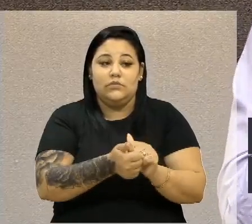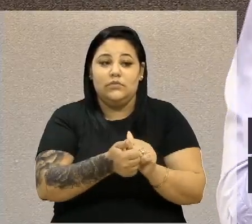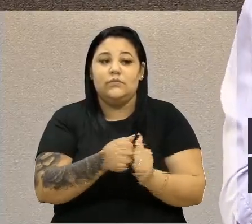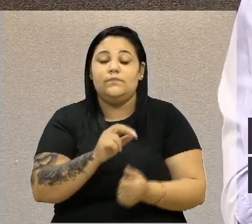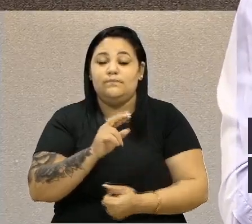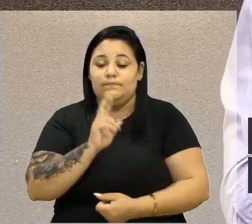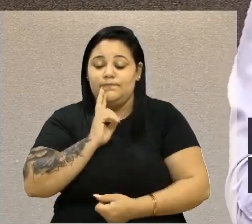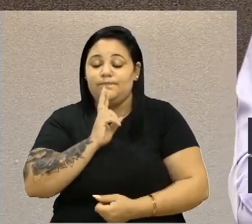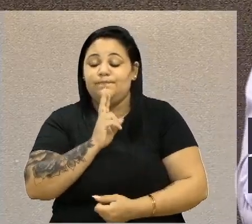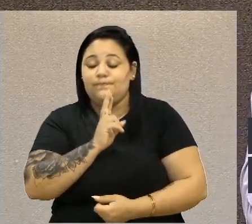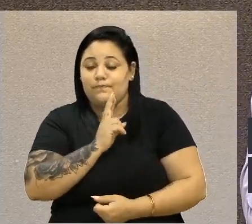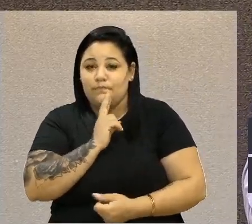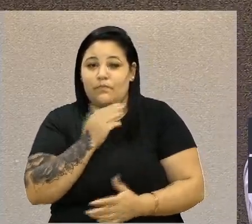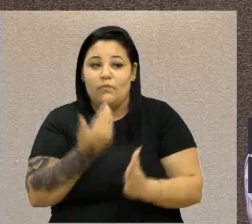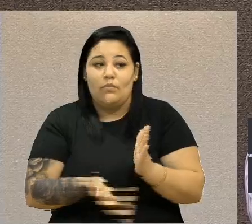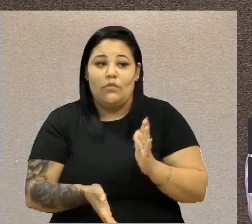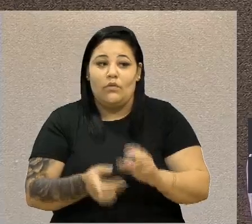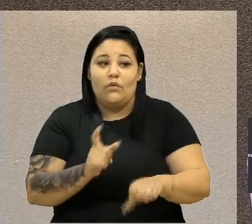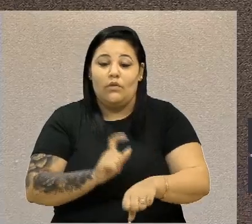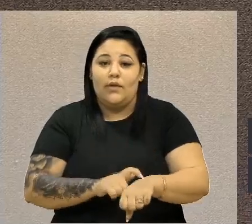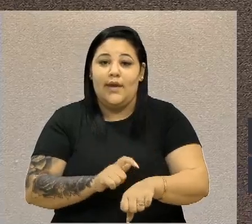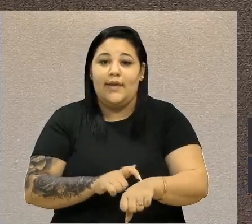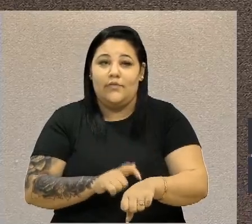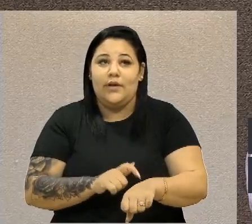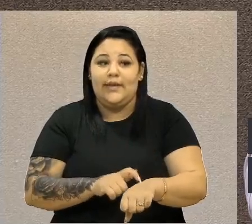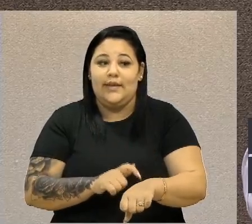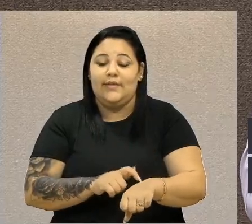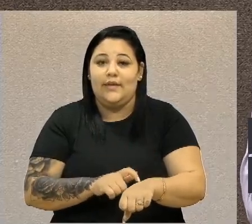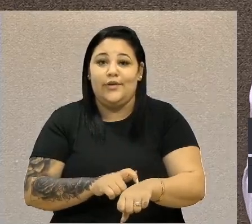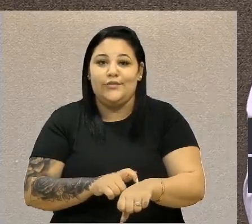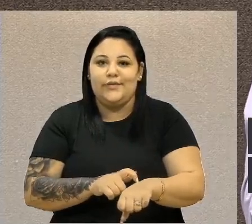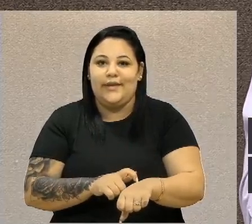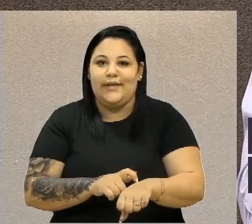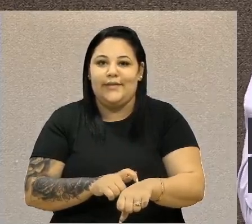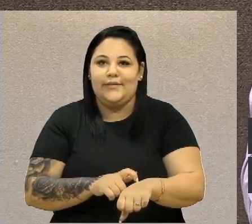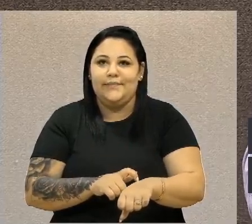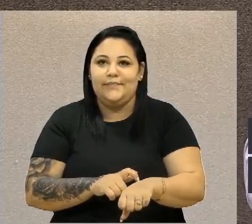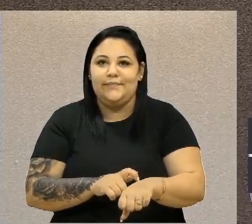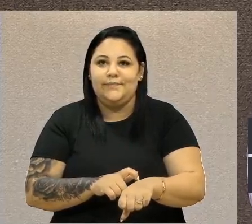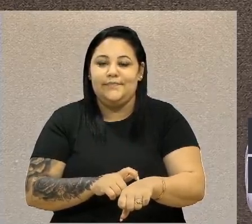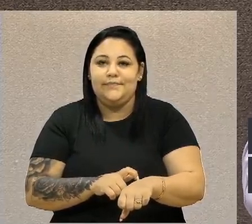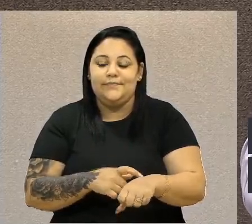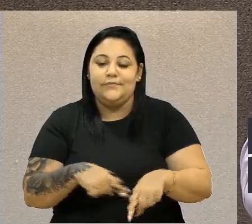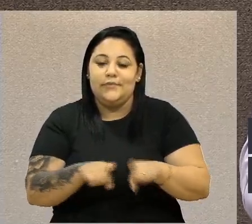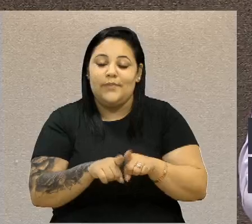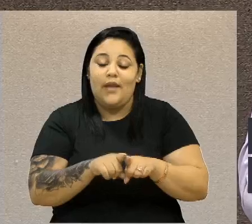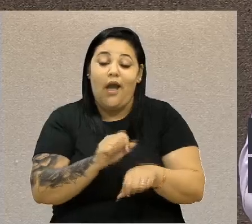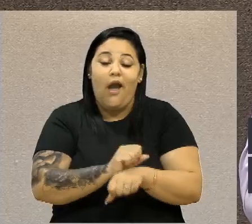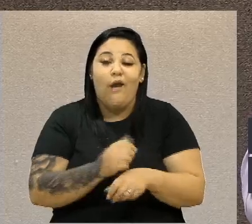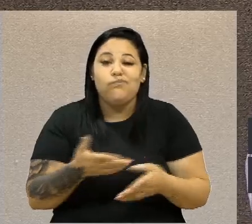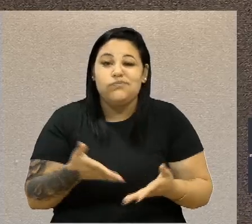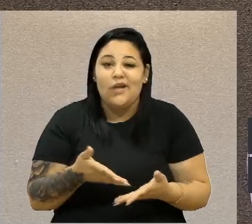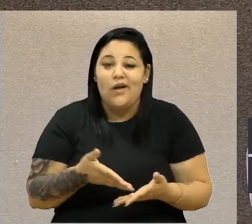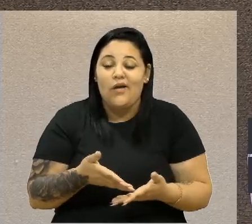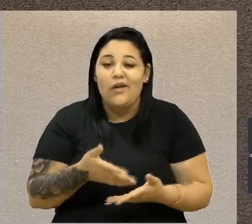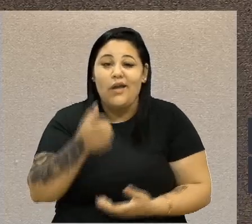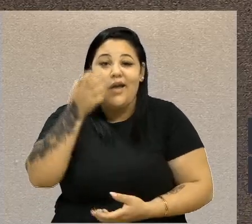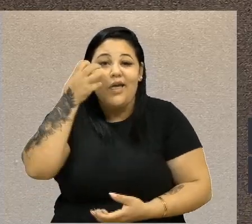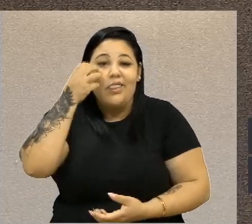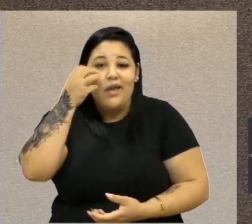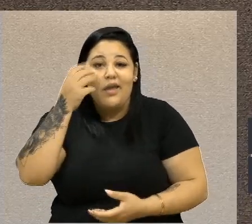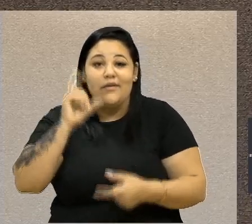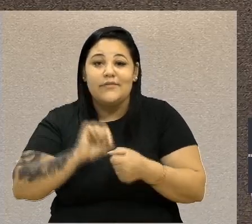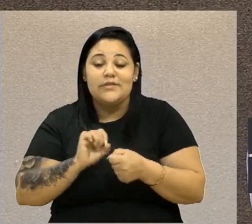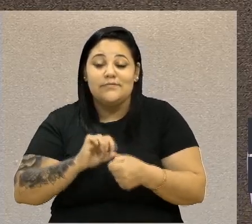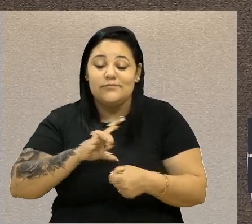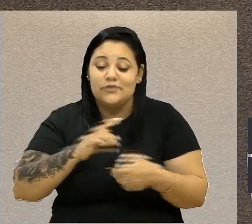mais. A gente está perdendo tempo com a Maesa, com Galópolis. Agora a gente vai dar oportunidade agora para que a ANAREC faça, tenho